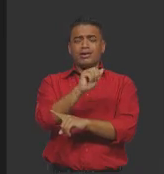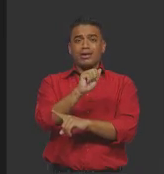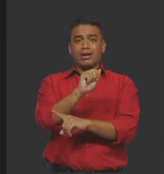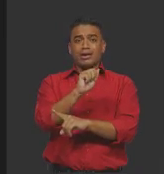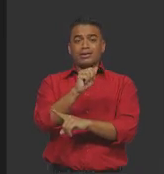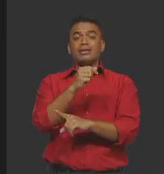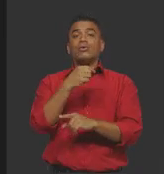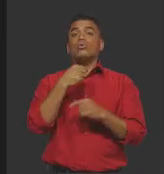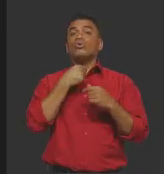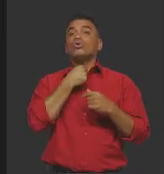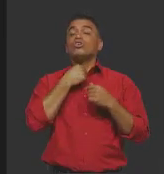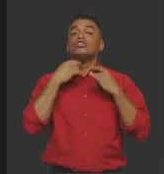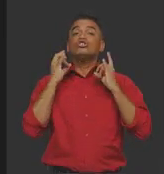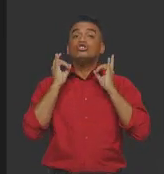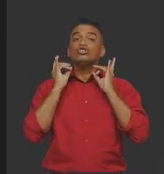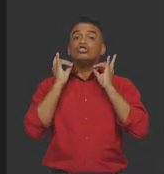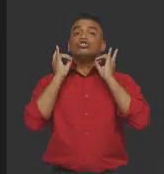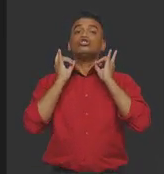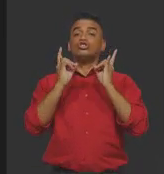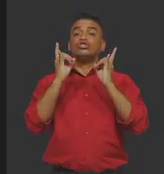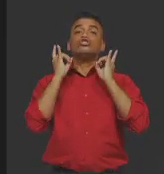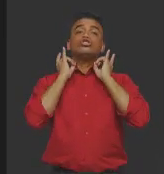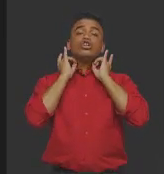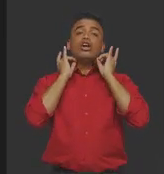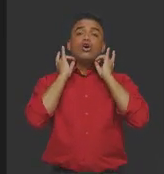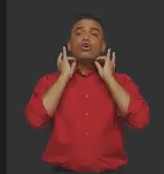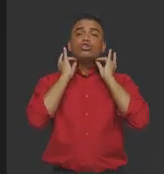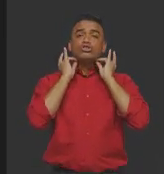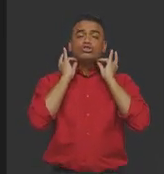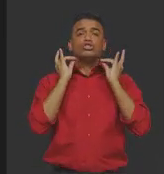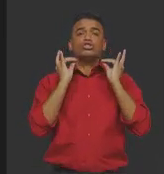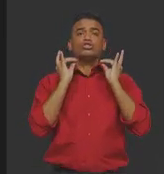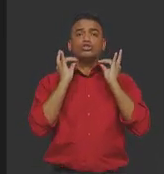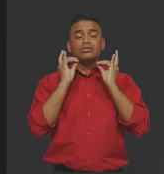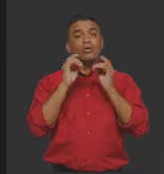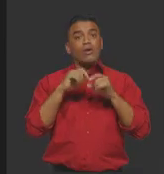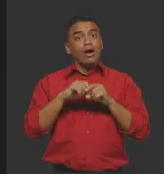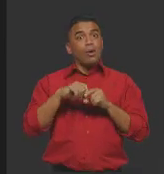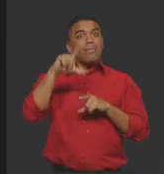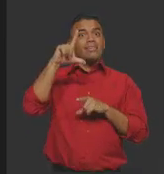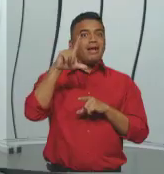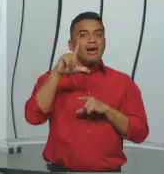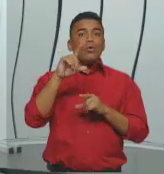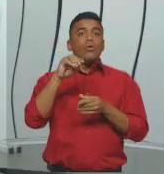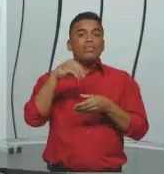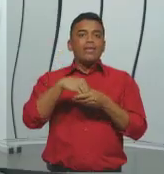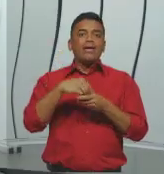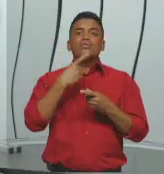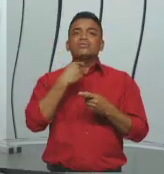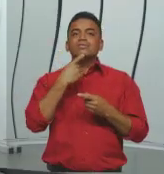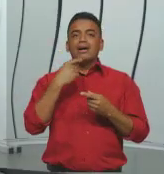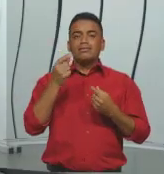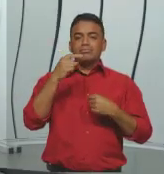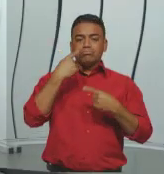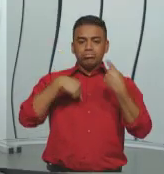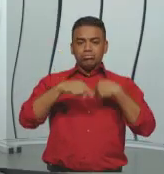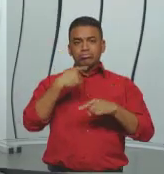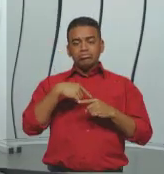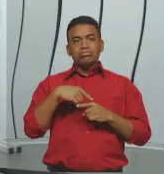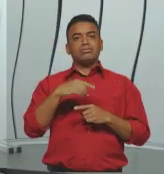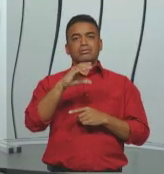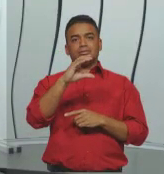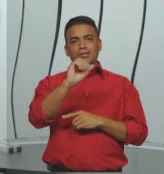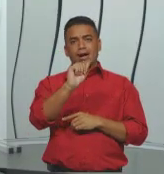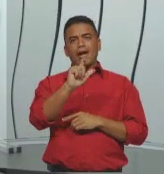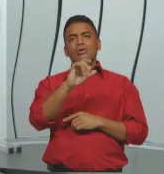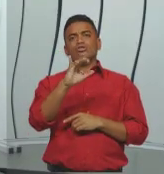tireoide e o paratormônio aqui na paratireoide. Ele vai aumentar os níveis de cálcio no sangue. Então existe uma regulação entre